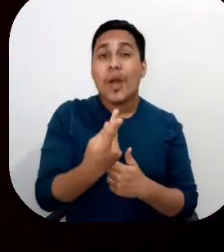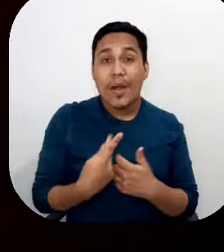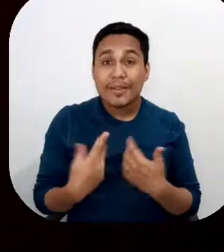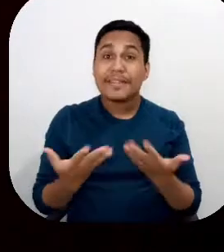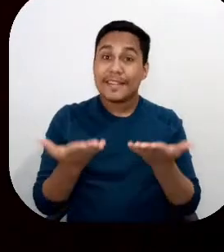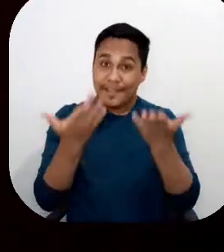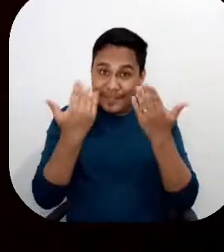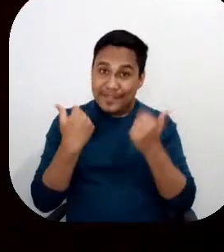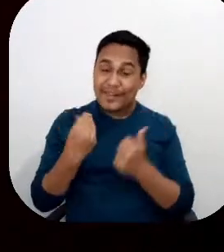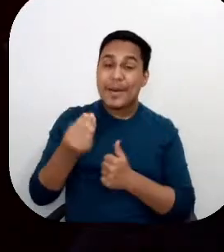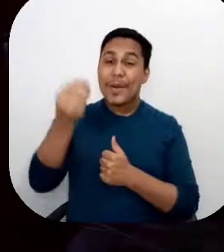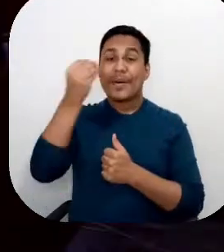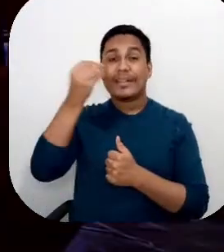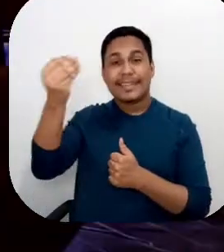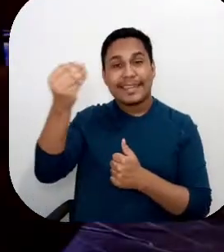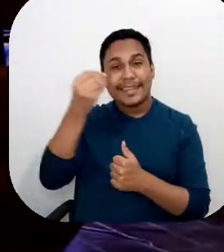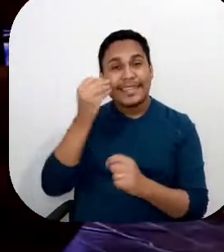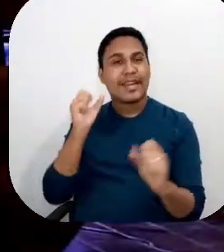tentar.